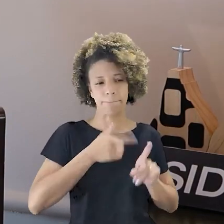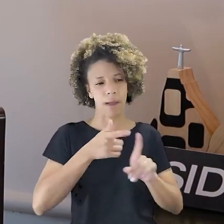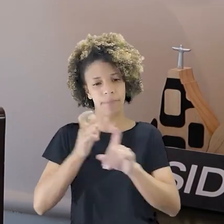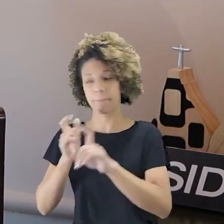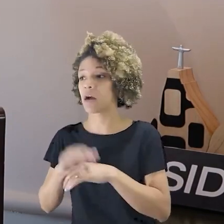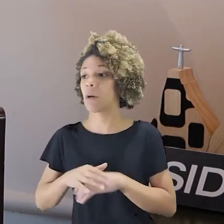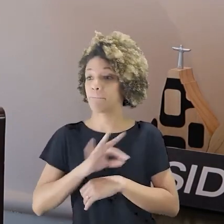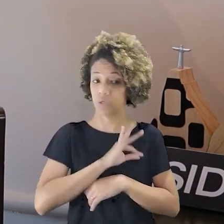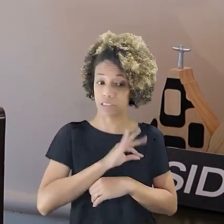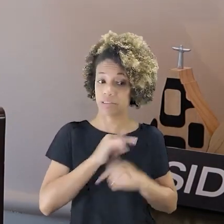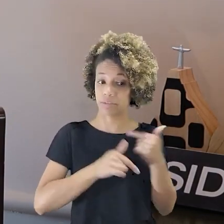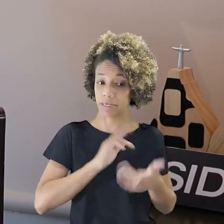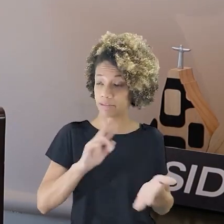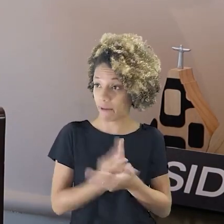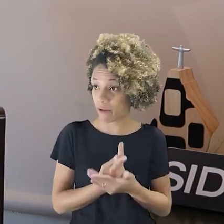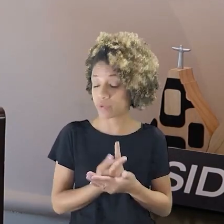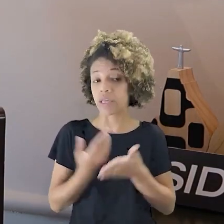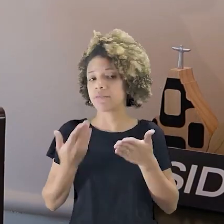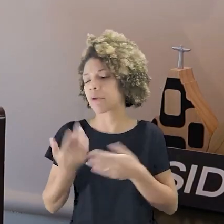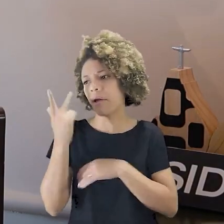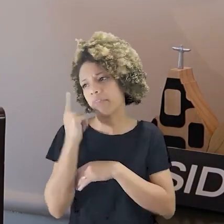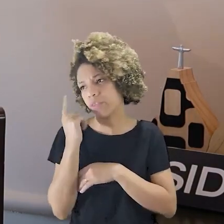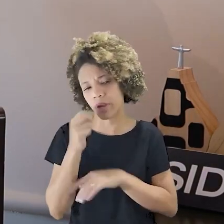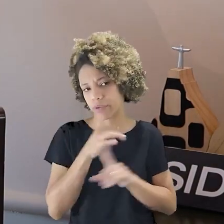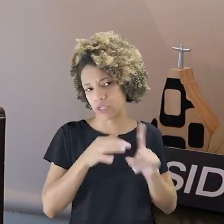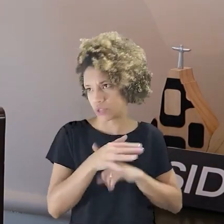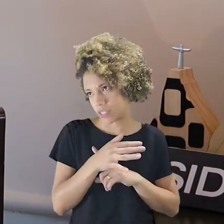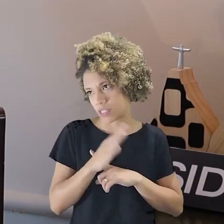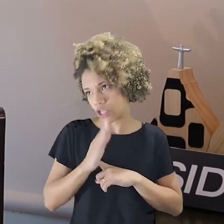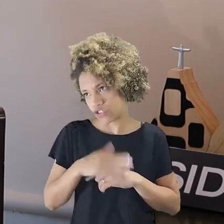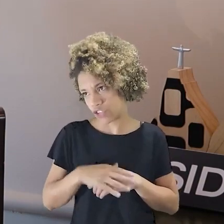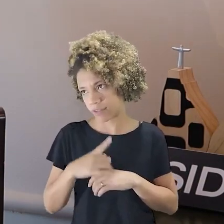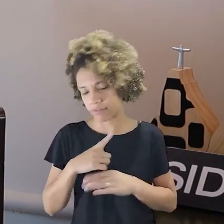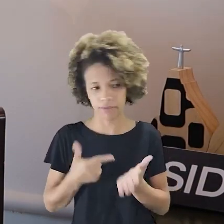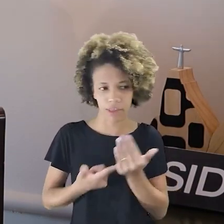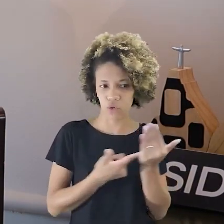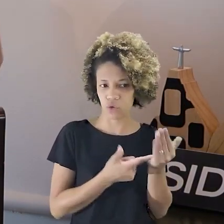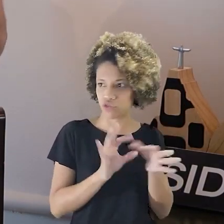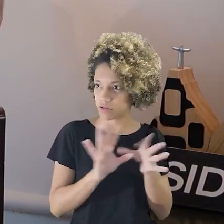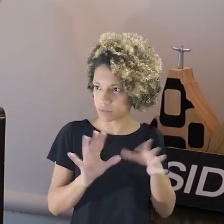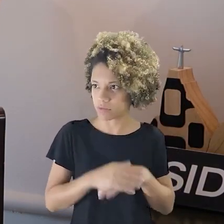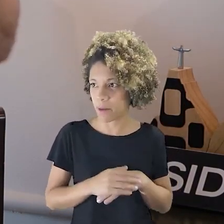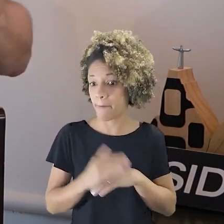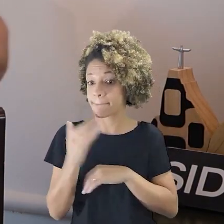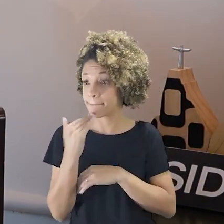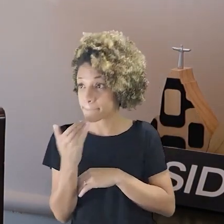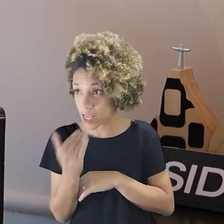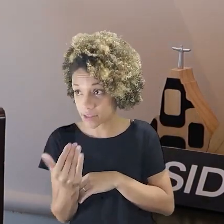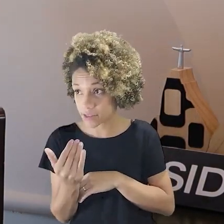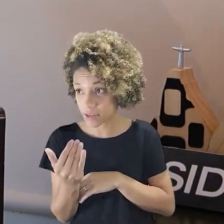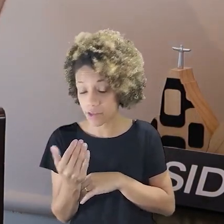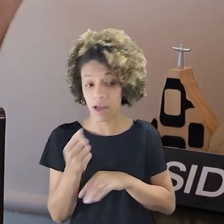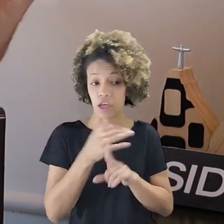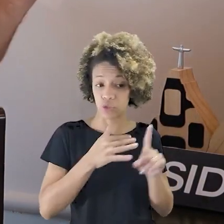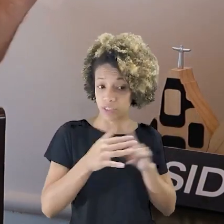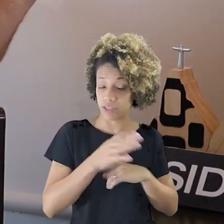chacinas policiais, policiais trabalhando errado. Então, é natural que a sociedade, já que existe tecnologia disponível, solicite.